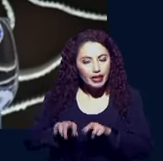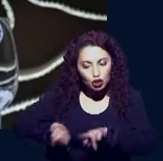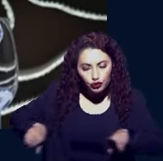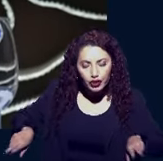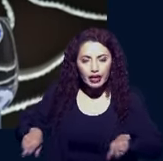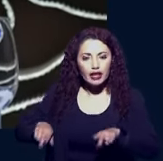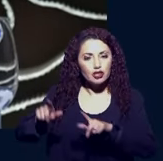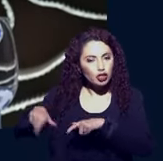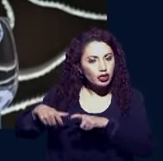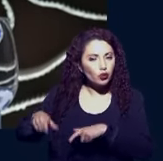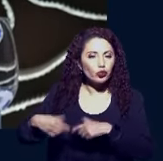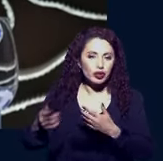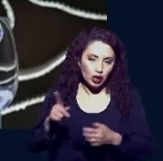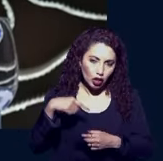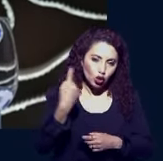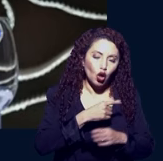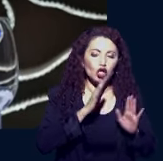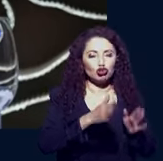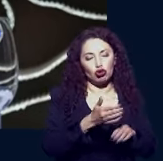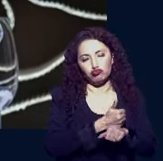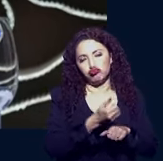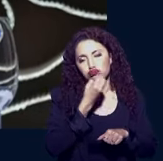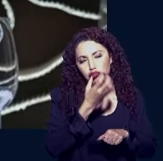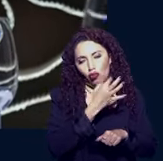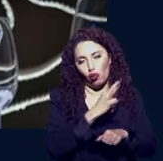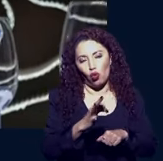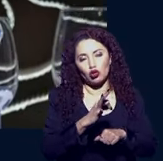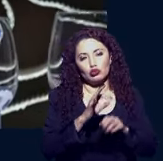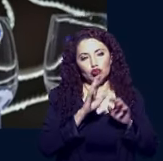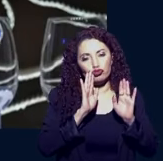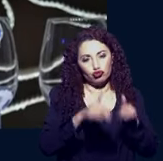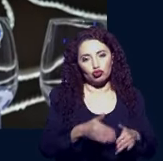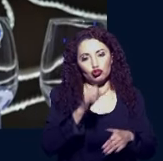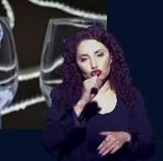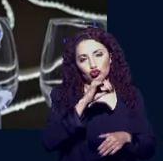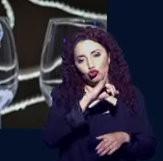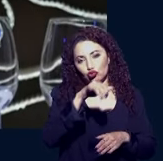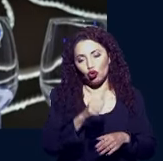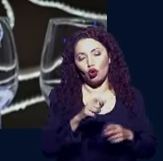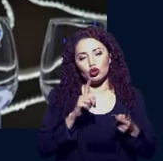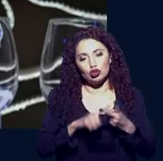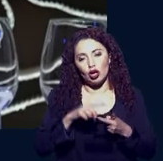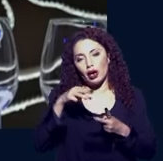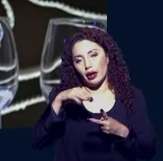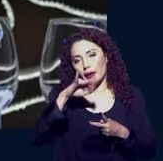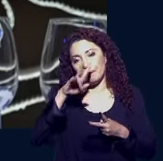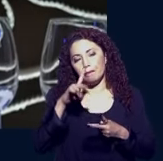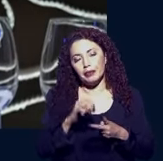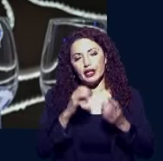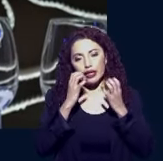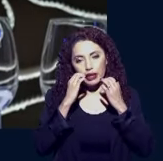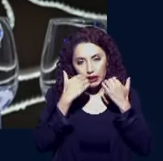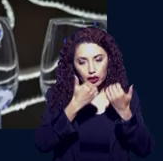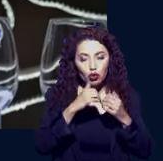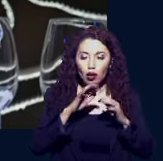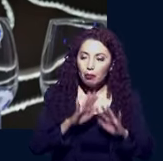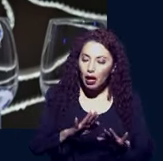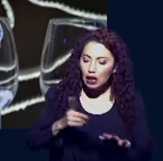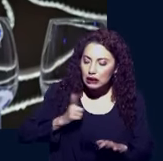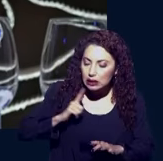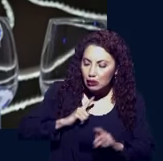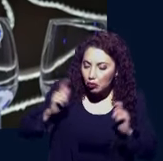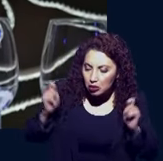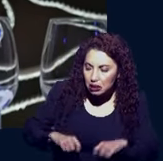hoje nós somos muito bons mas eu acho que nós temos um potencial enorme de outras culturas que a gente nem